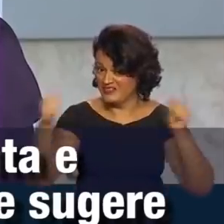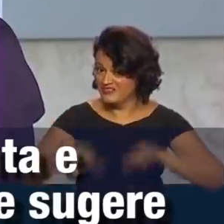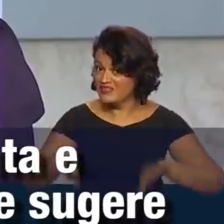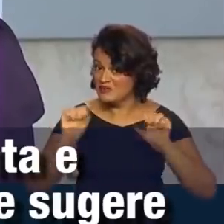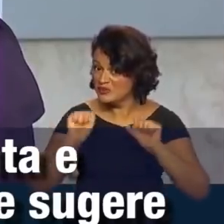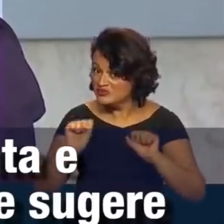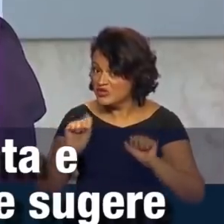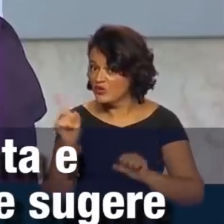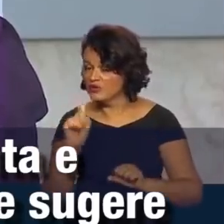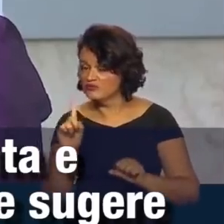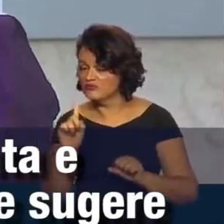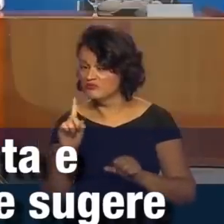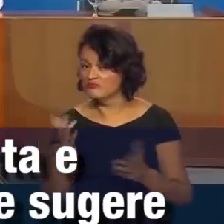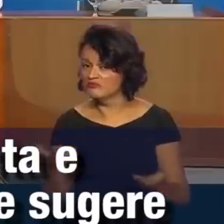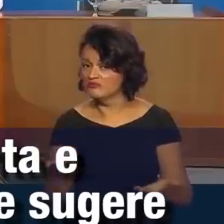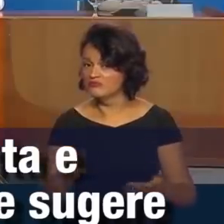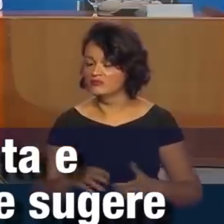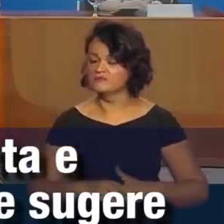isolamento?